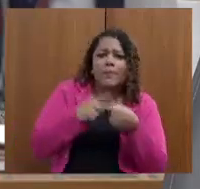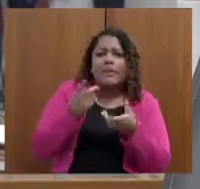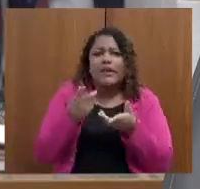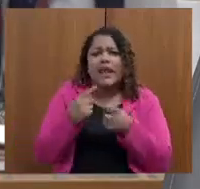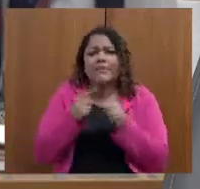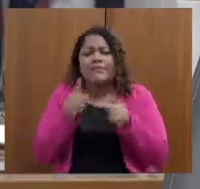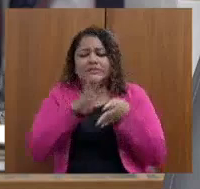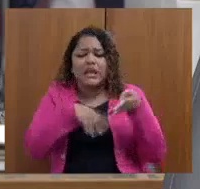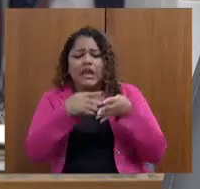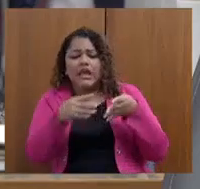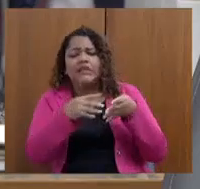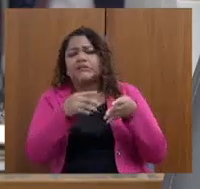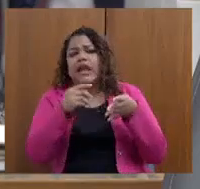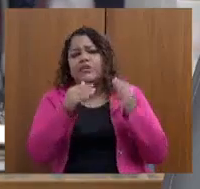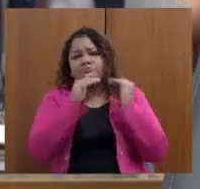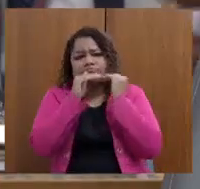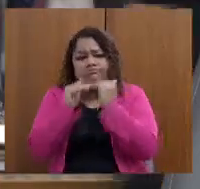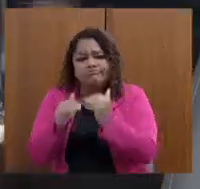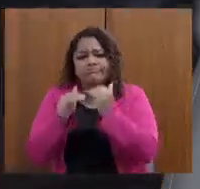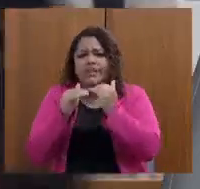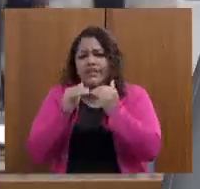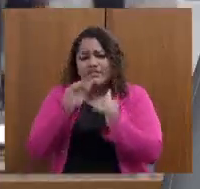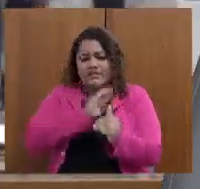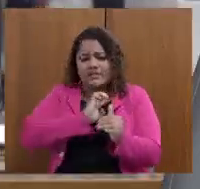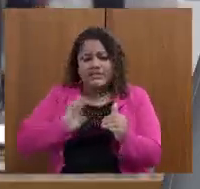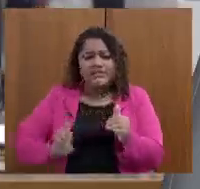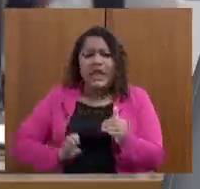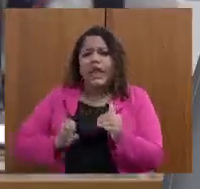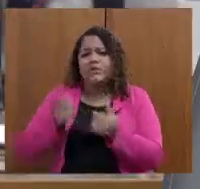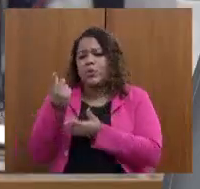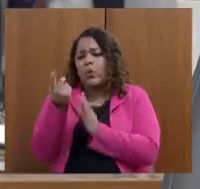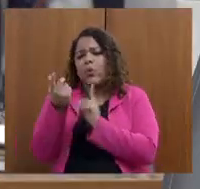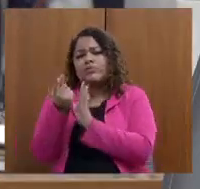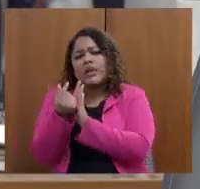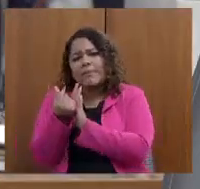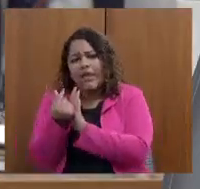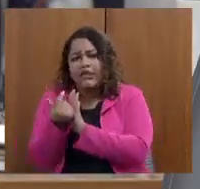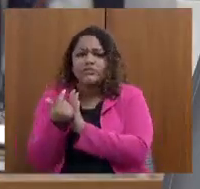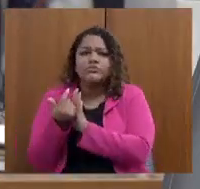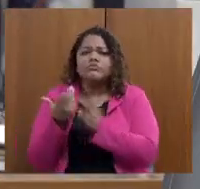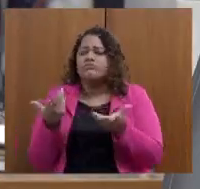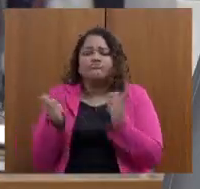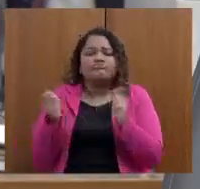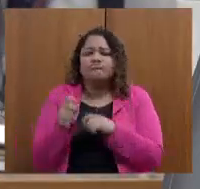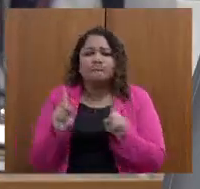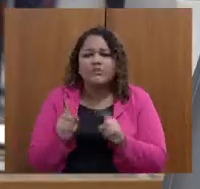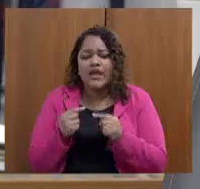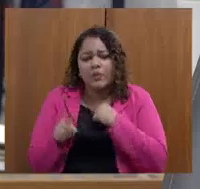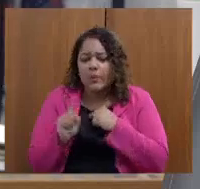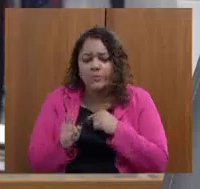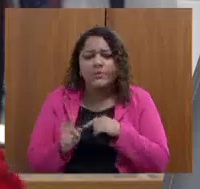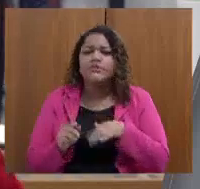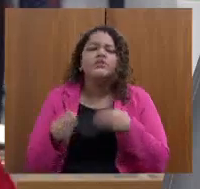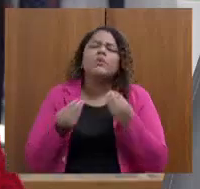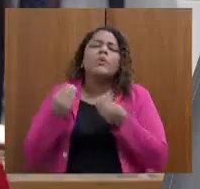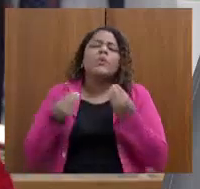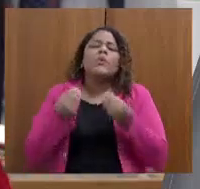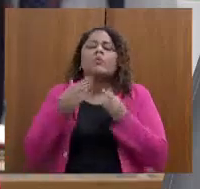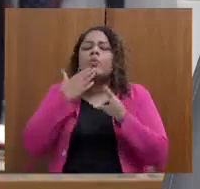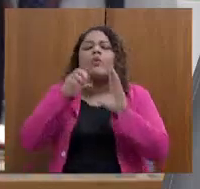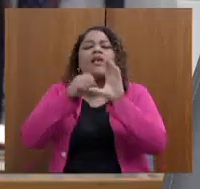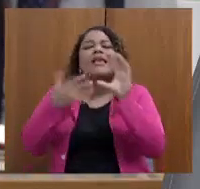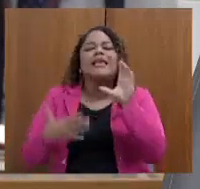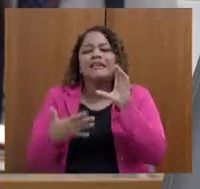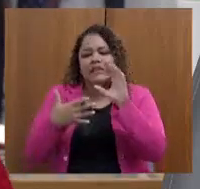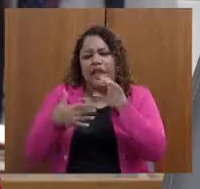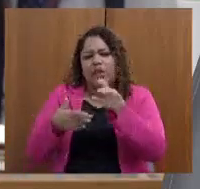calendário orçamentário do Estado eu acho que a gente podia aprofundar um pouco nisso desse da execução ao longo do ano Então essa é porque